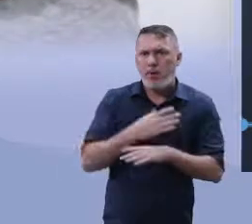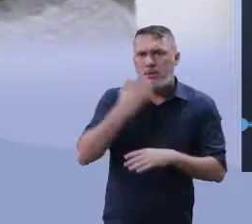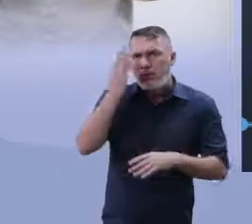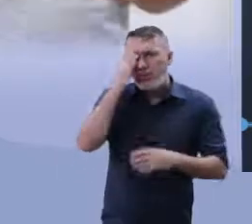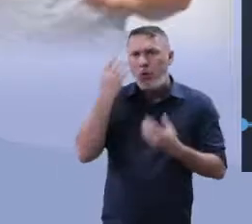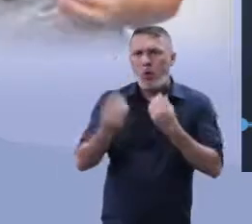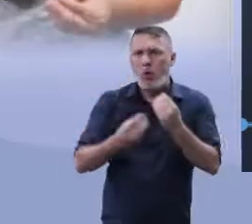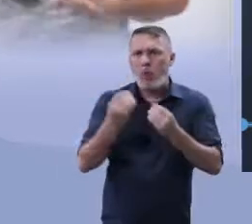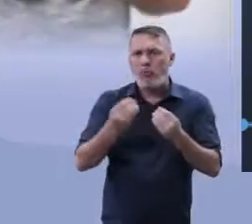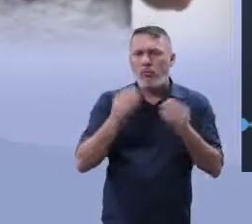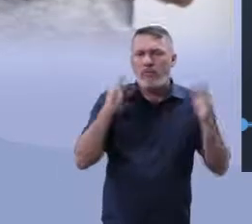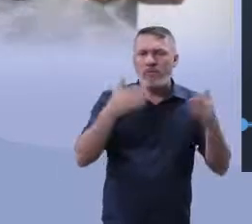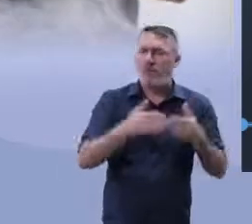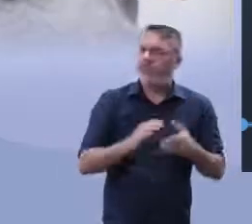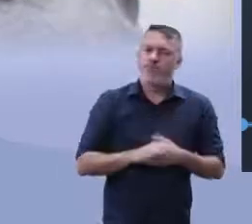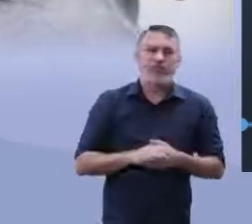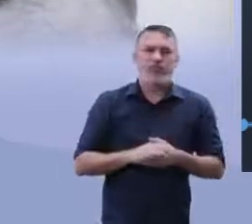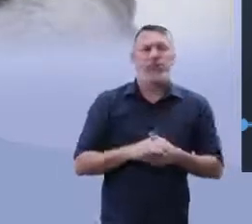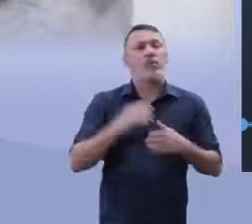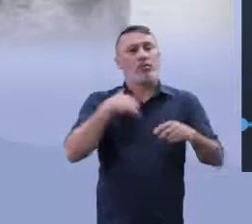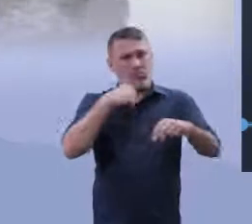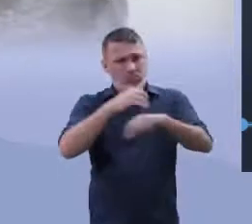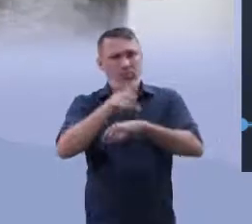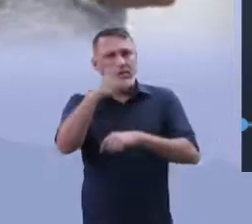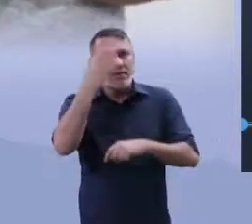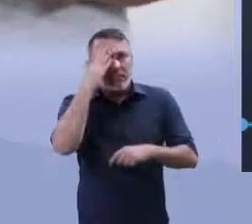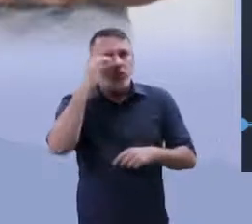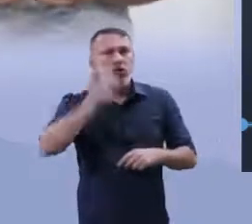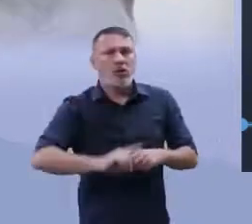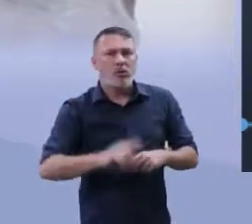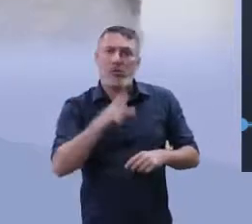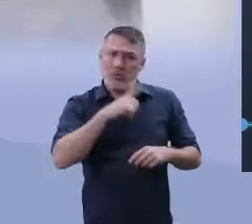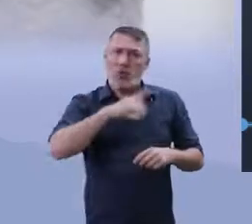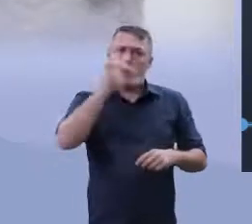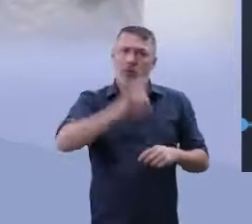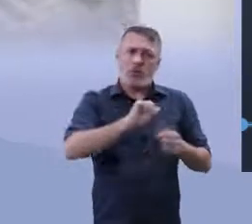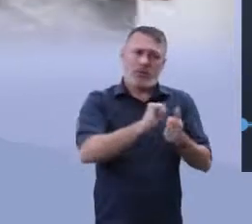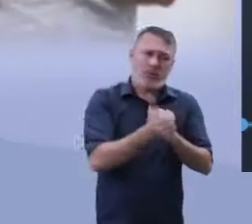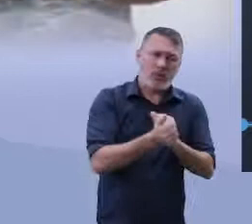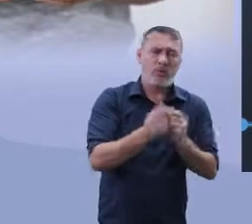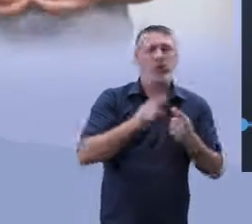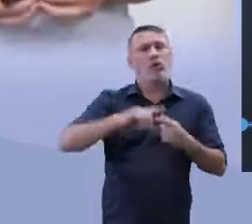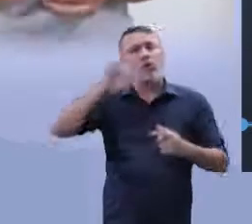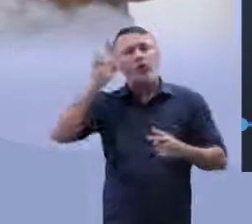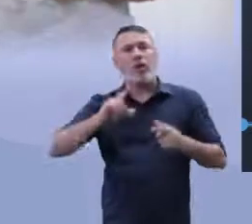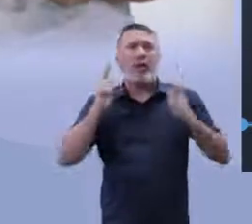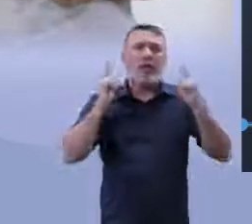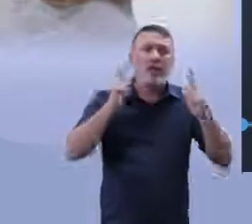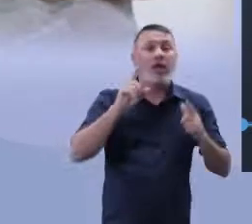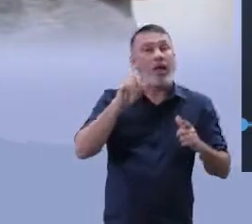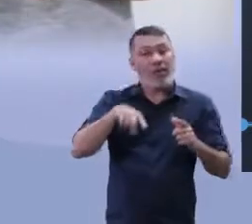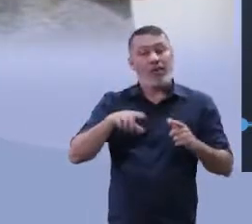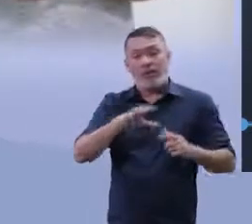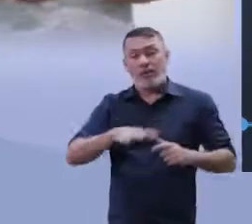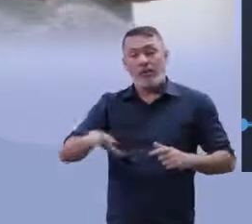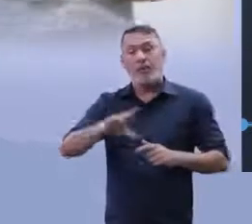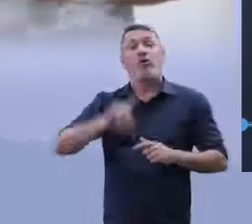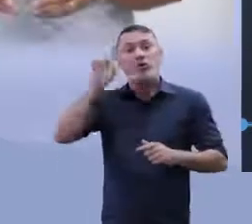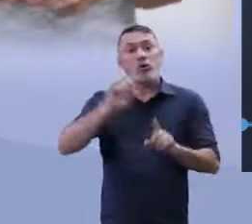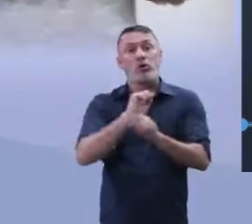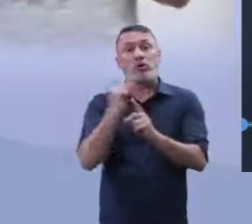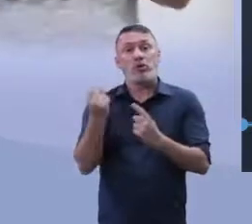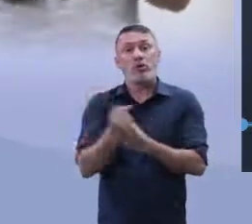isso. Vamos falar que existe direito. Sabia que você tem direito ao esporte? Você tem direito ao lazer? Chama direito social.